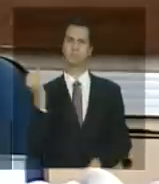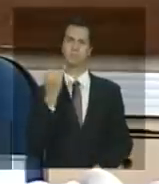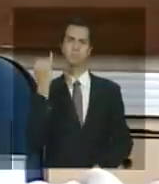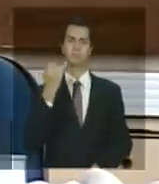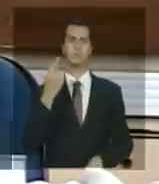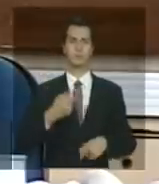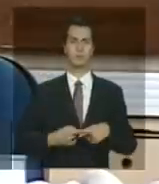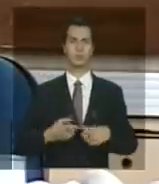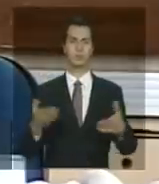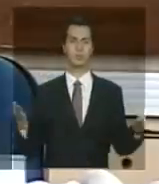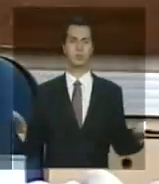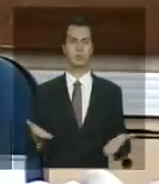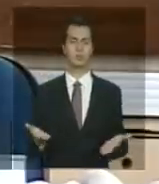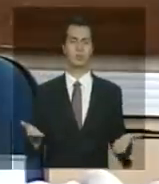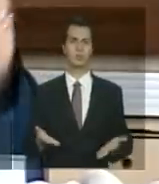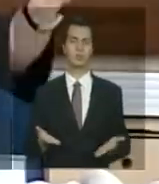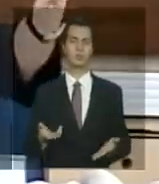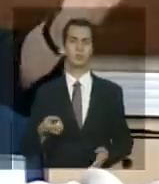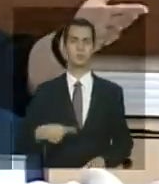tem